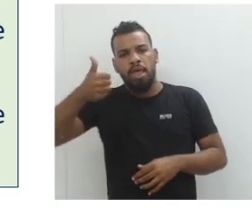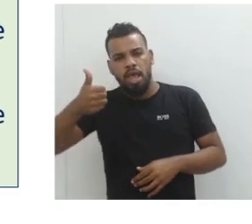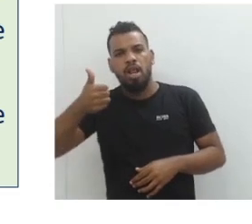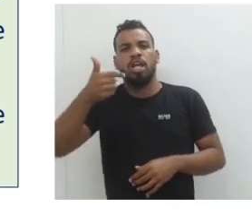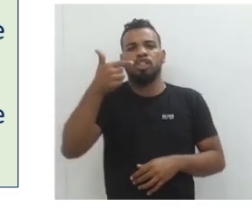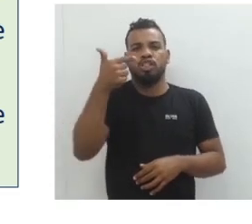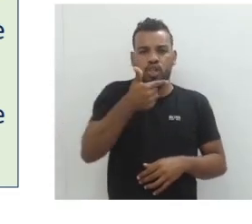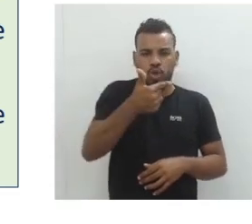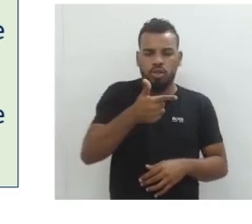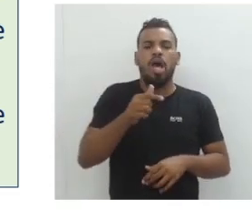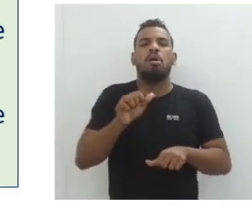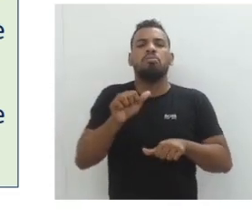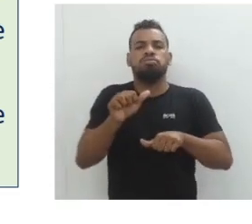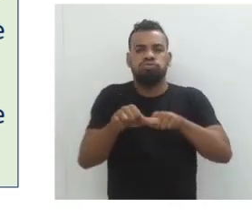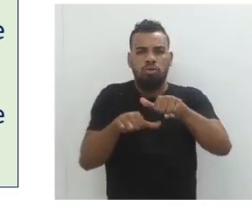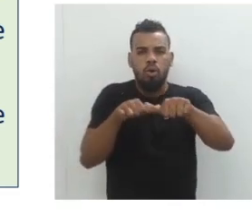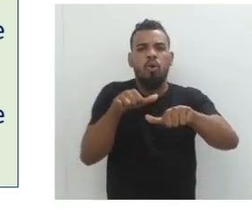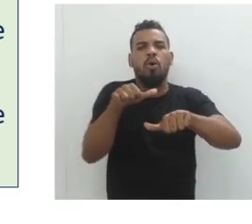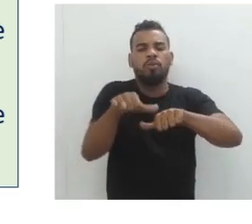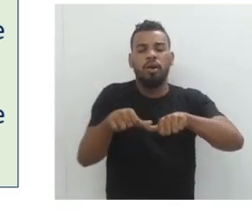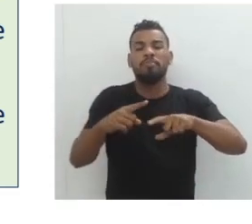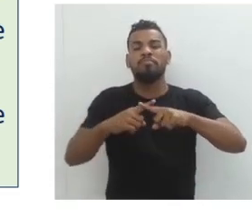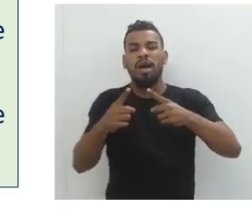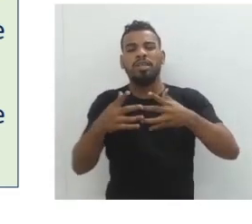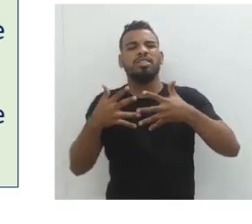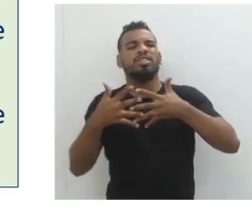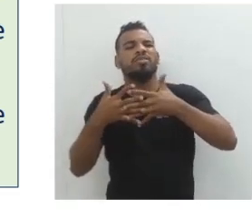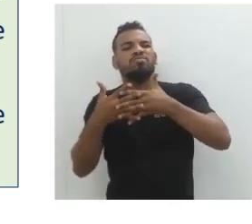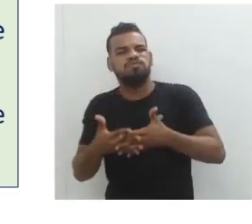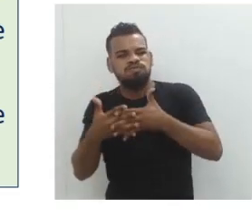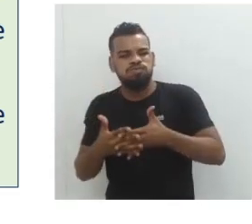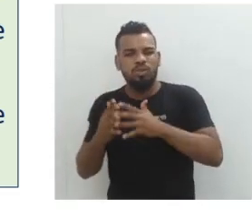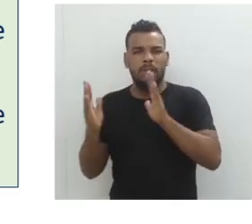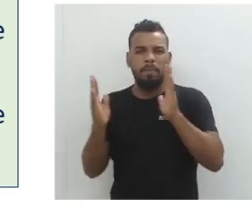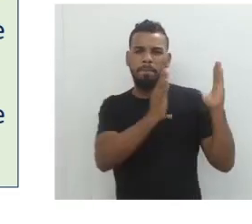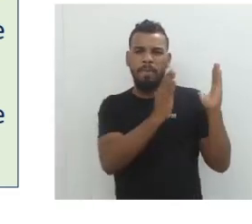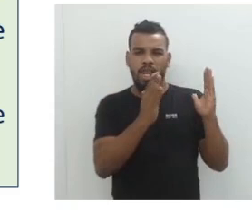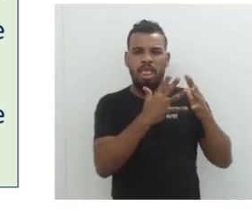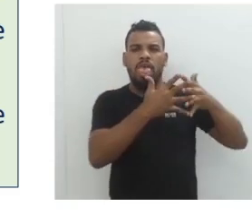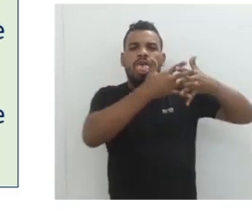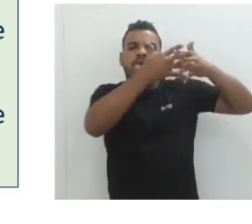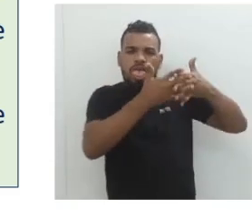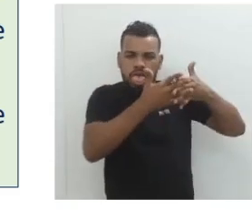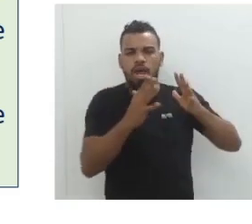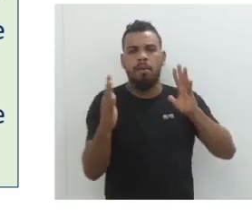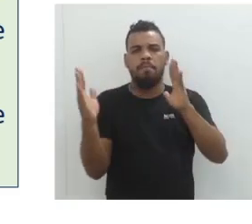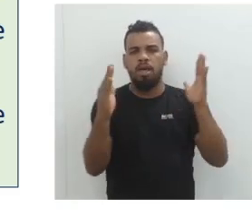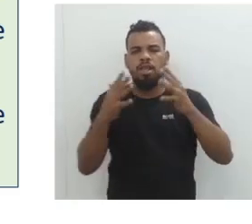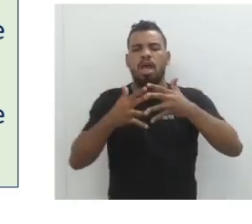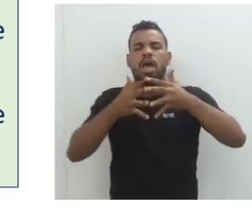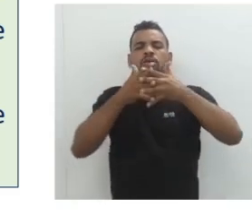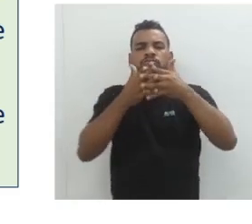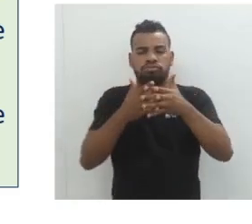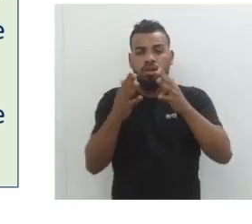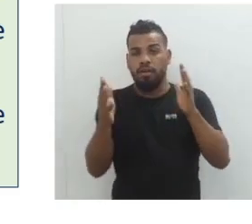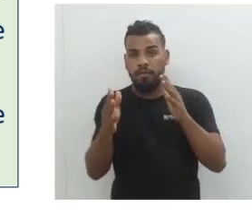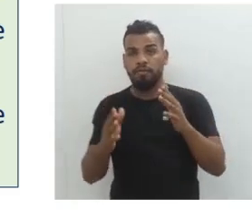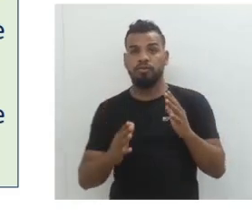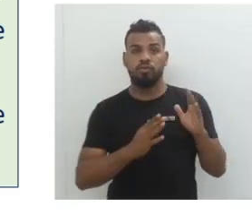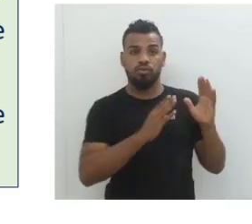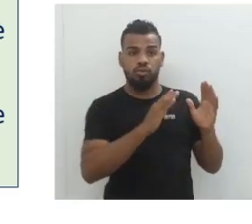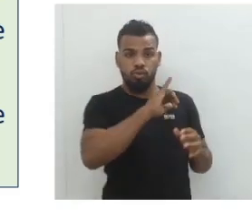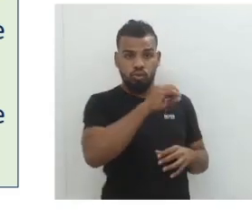às grandes conturbações dos períodos, porque desde Dom João até